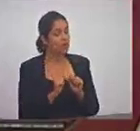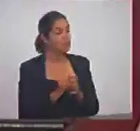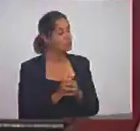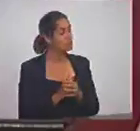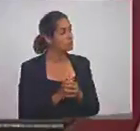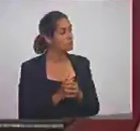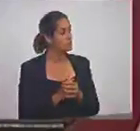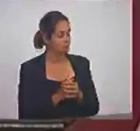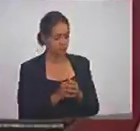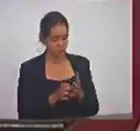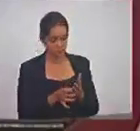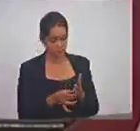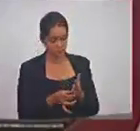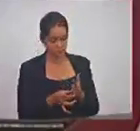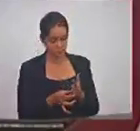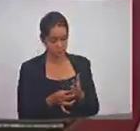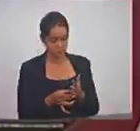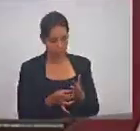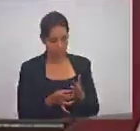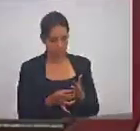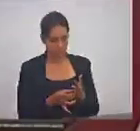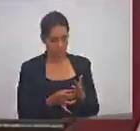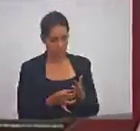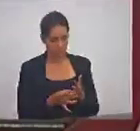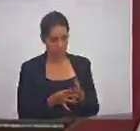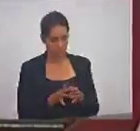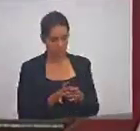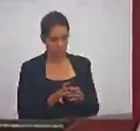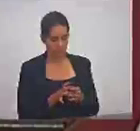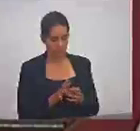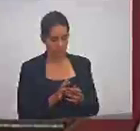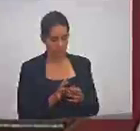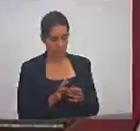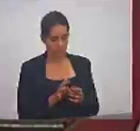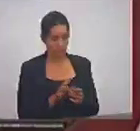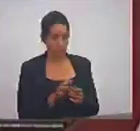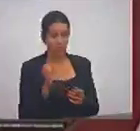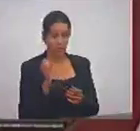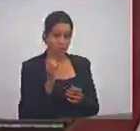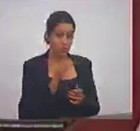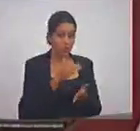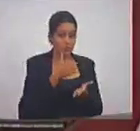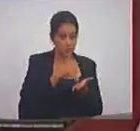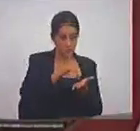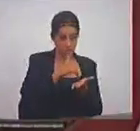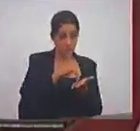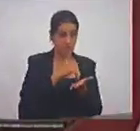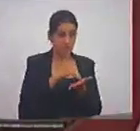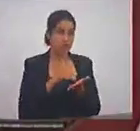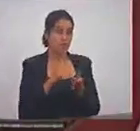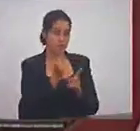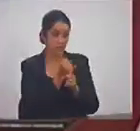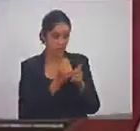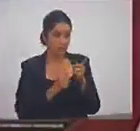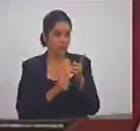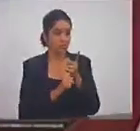convide, lógico, dê um tempo para o nosso novo secretário da Assistência Social, que teve esse DNA escolhido